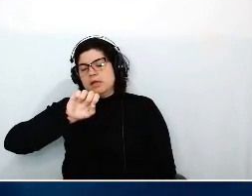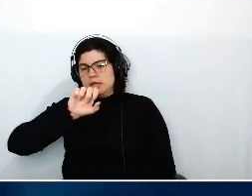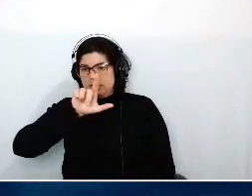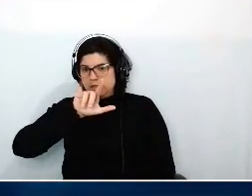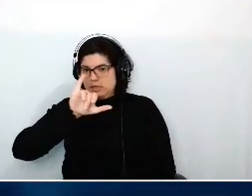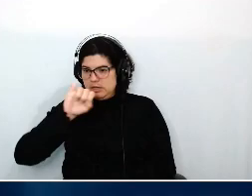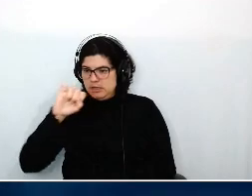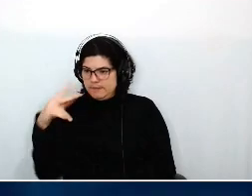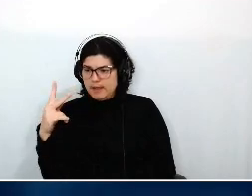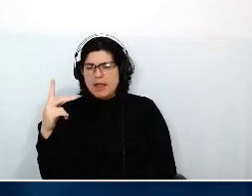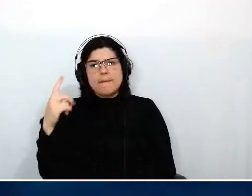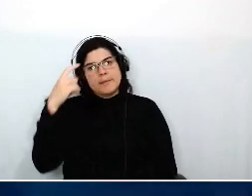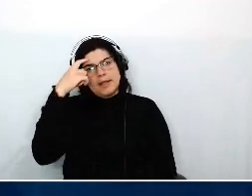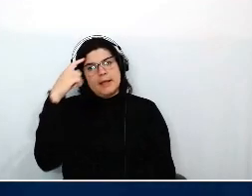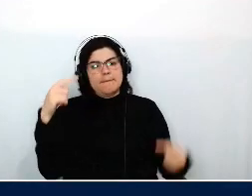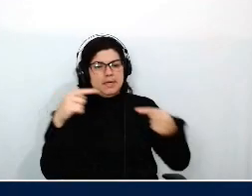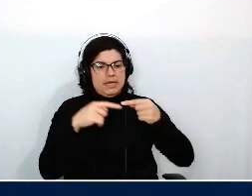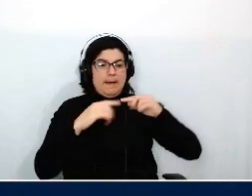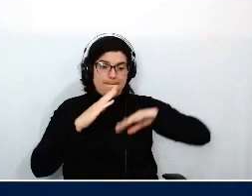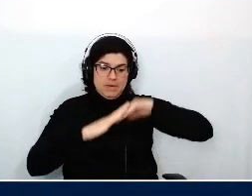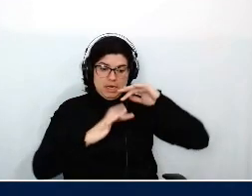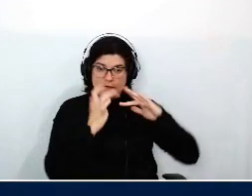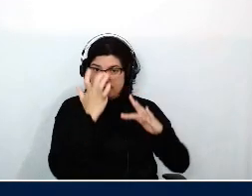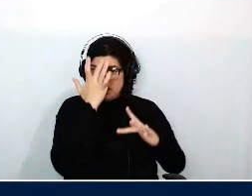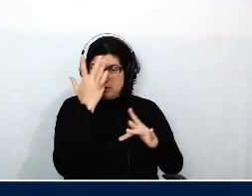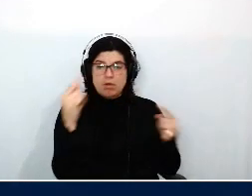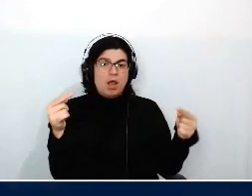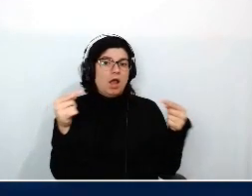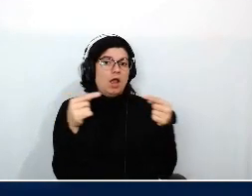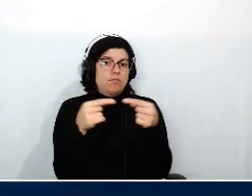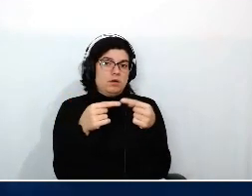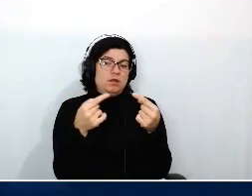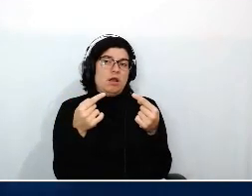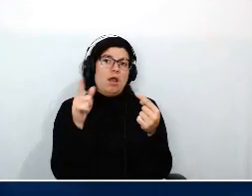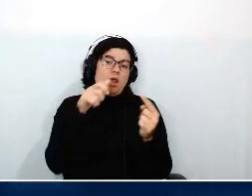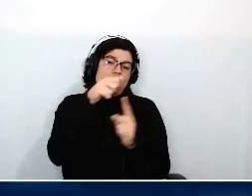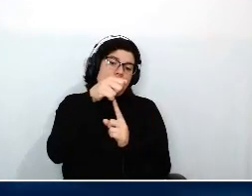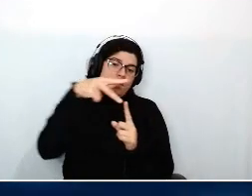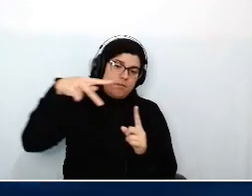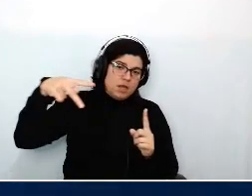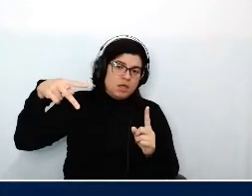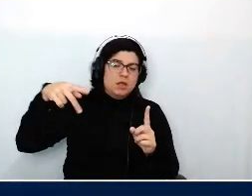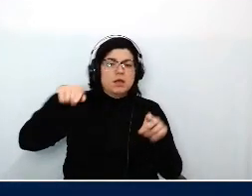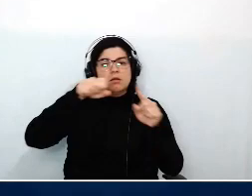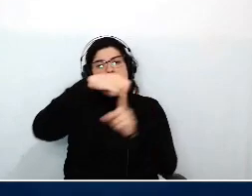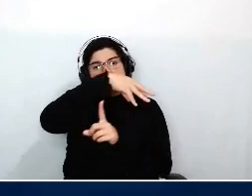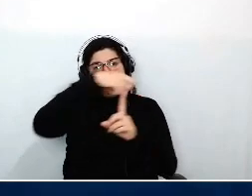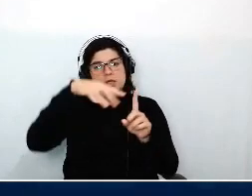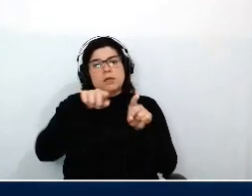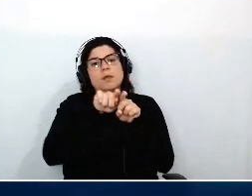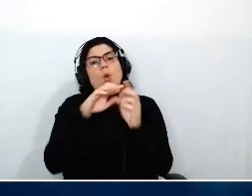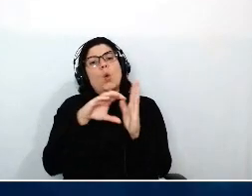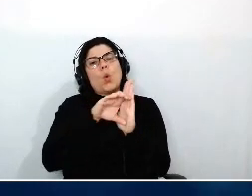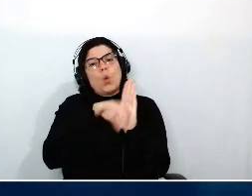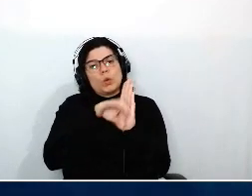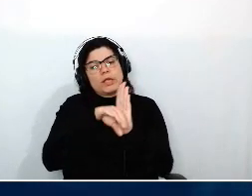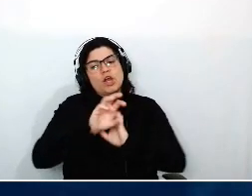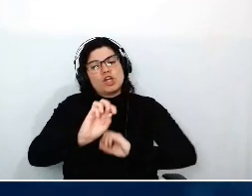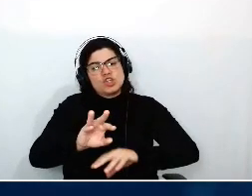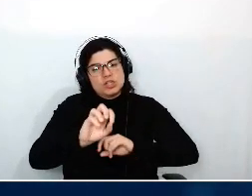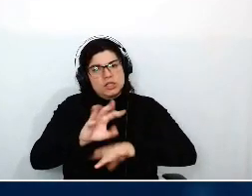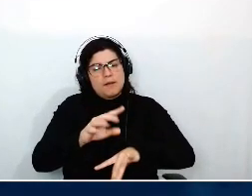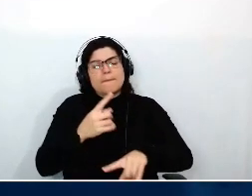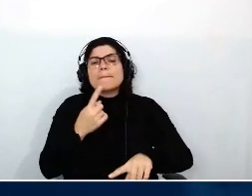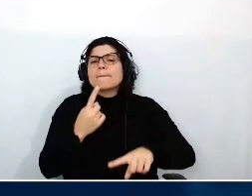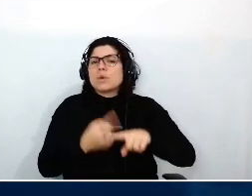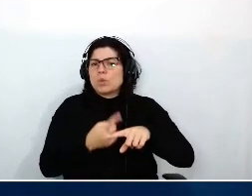é prático em relação à aplicação e em relação a conceitos didáticos, porque